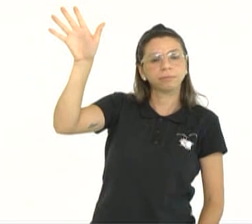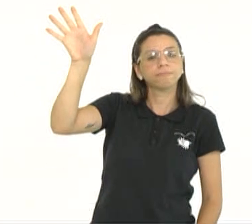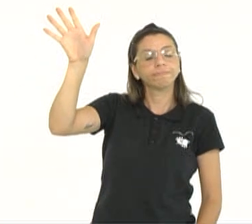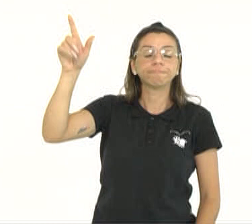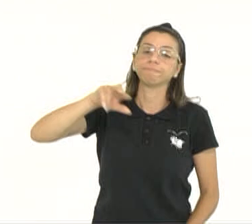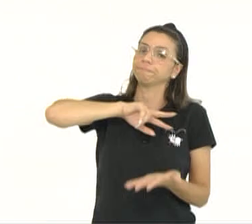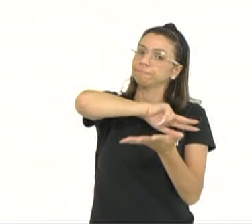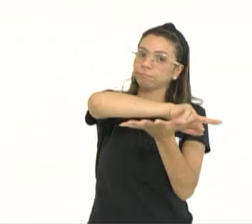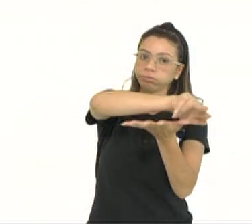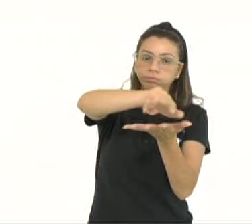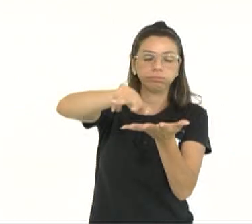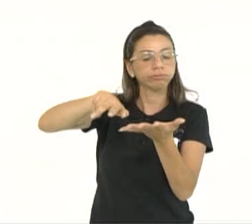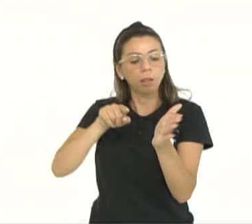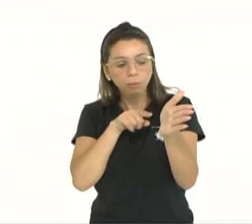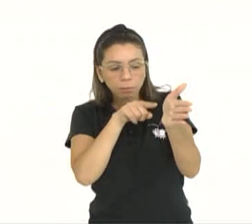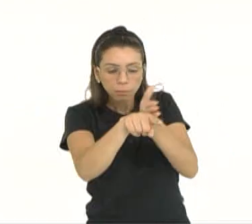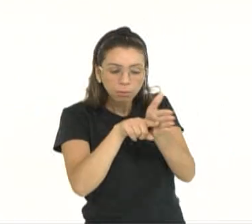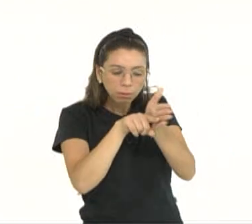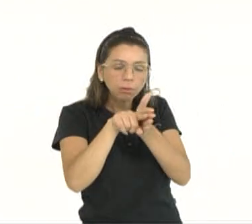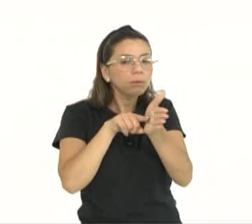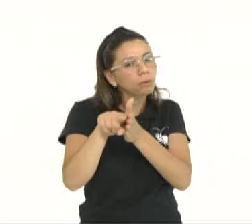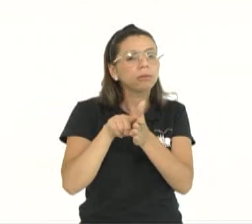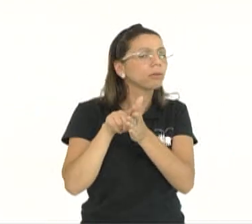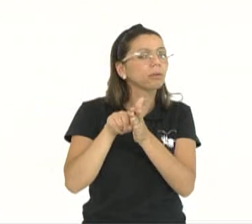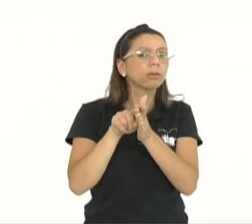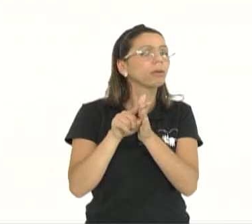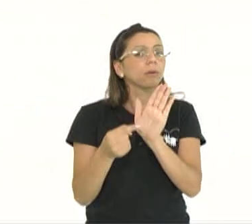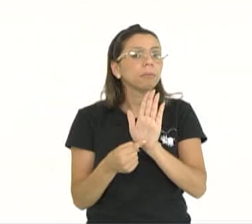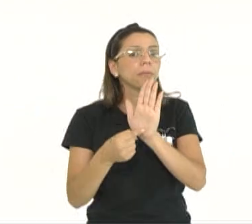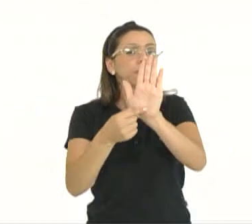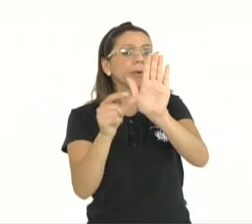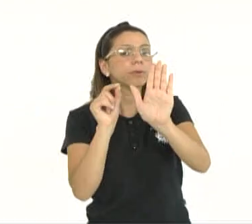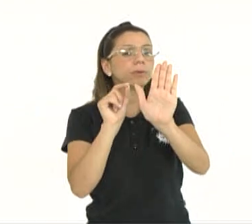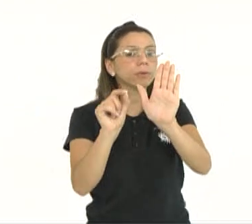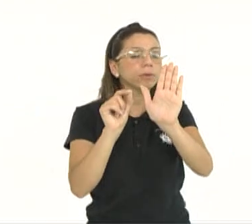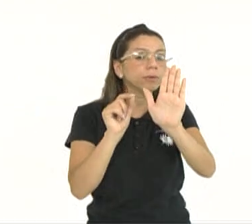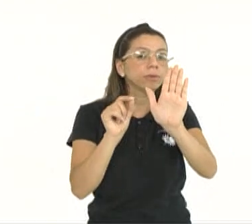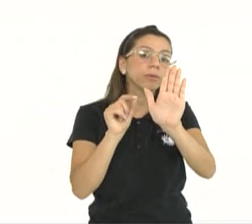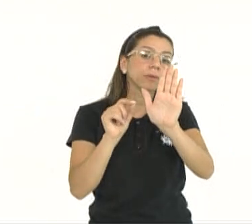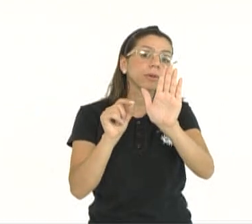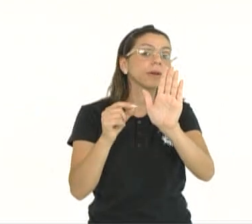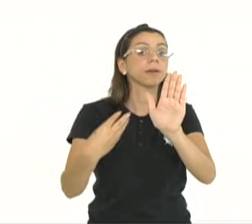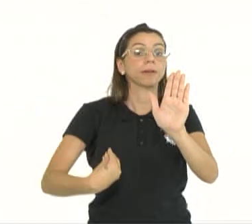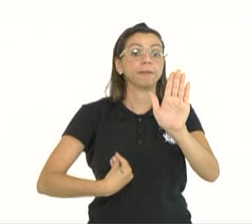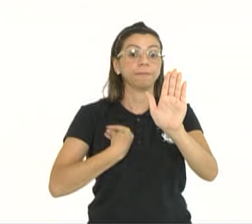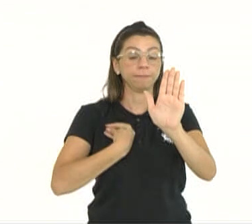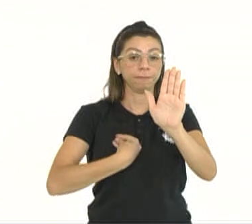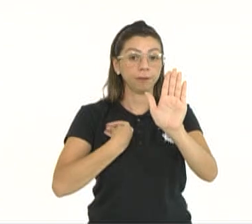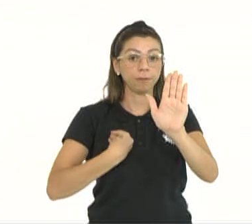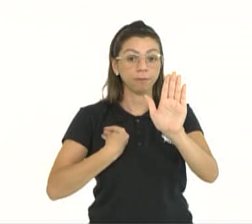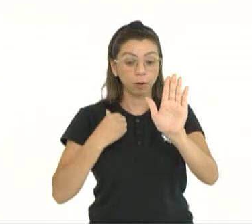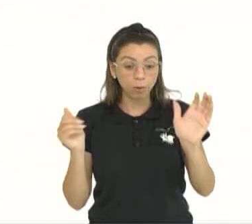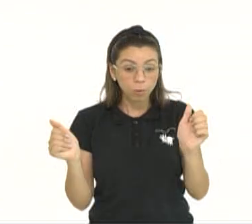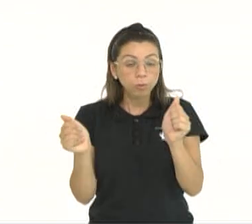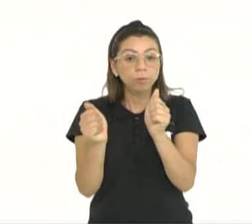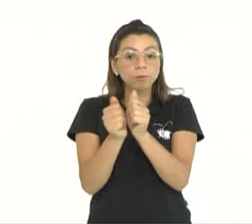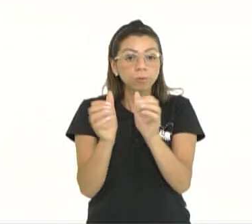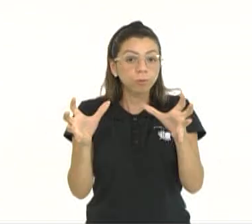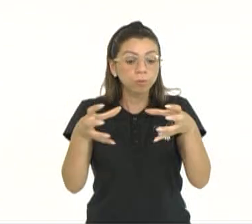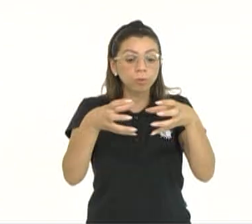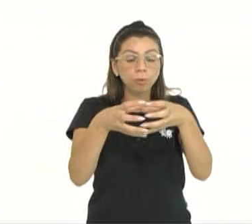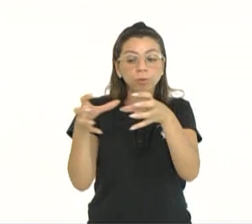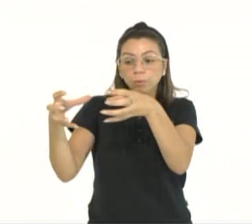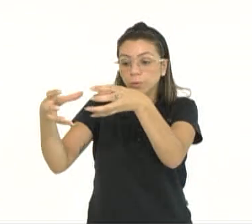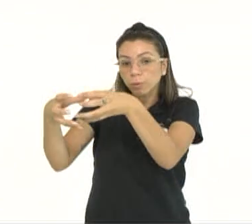existem vários estudos e pesquisas que indicam que o Neandertal, ele conviveu com o Homo sapiens no